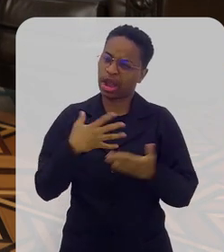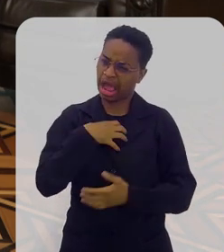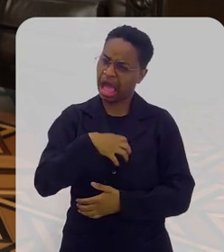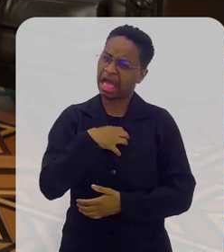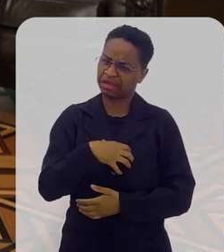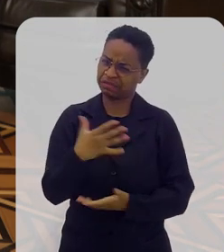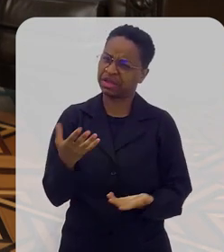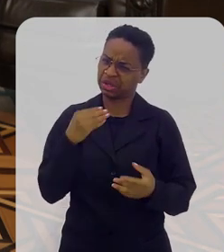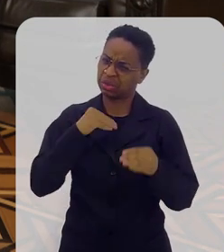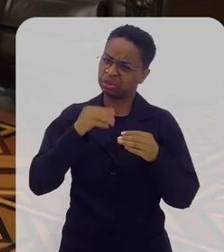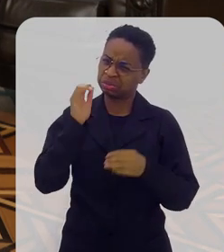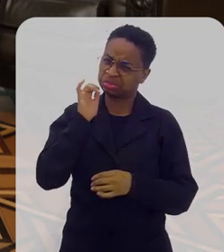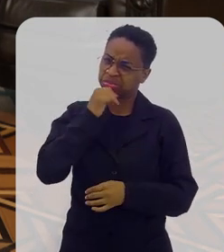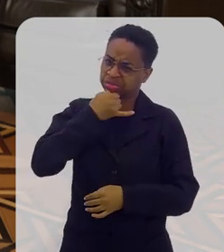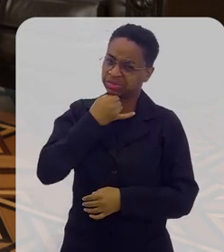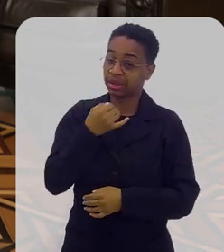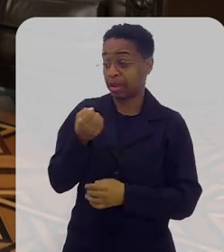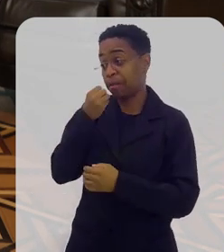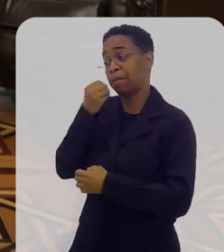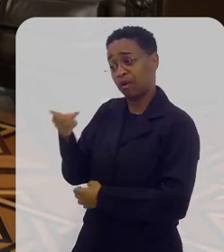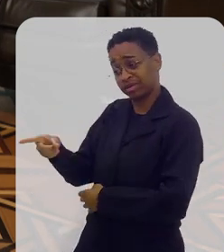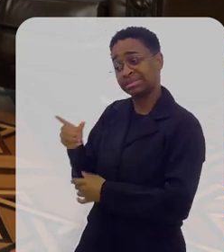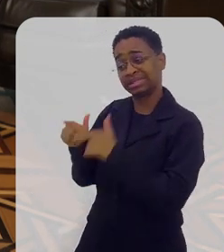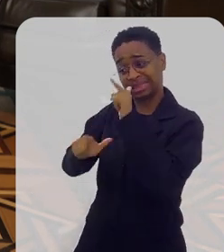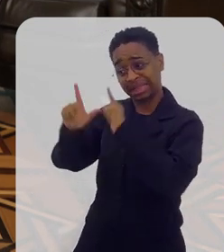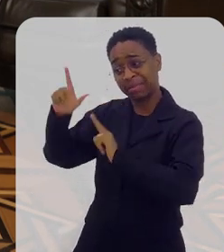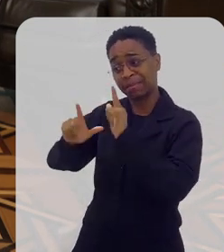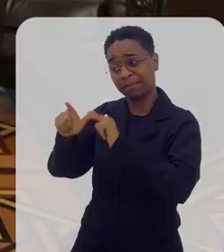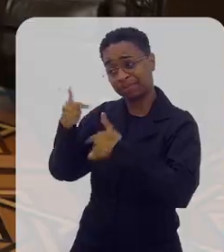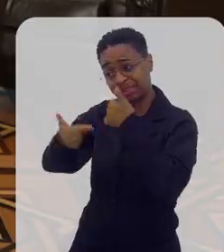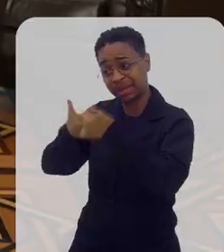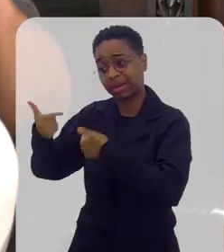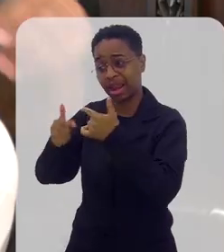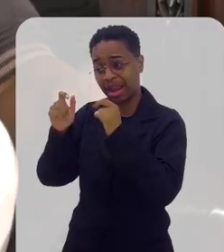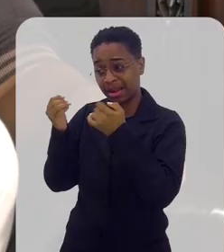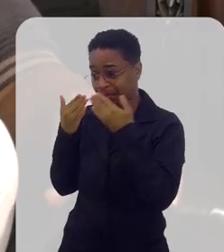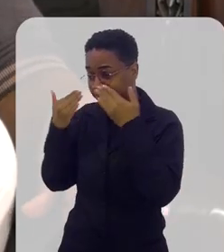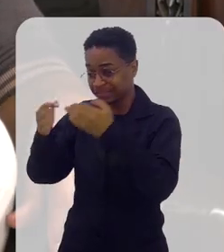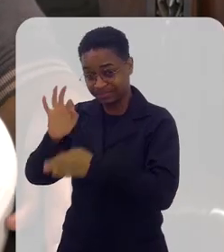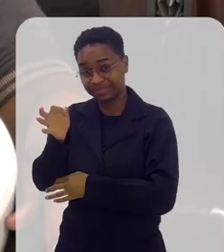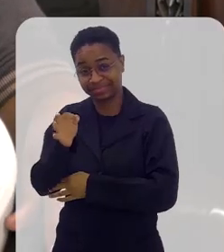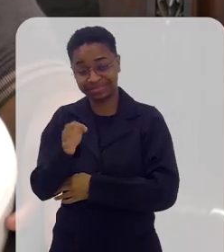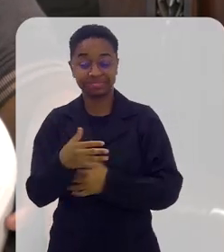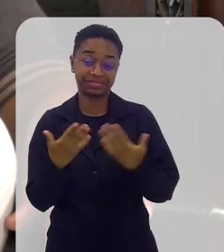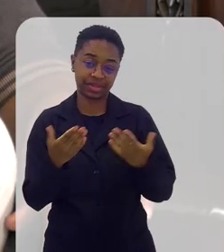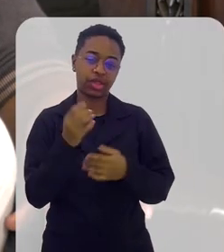Jéssica, apresentador, não é verdade? Gente,